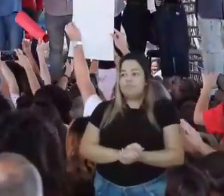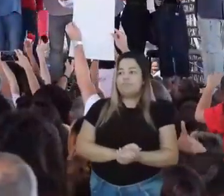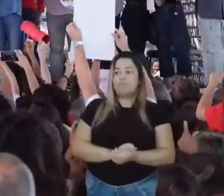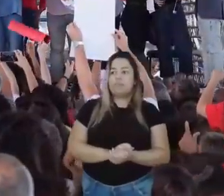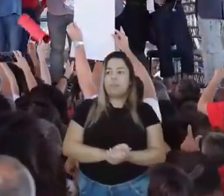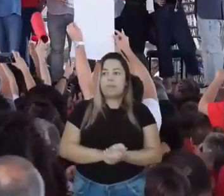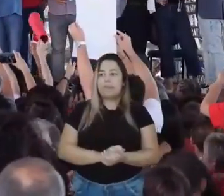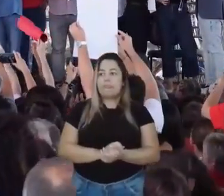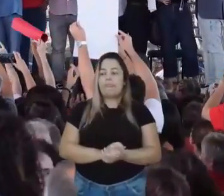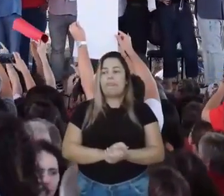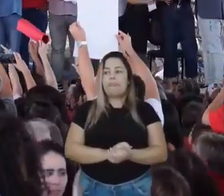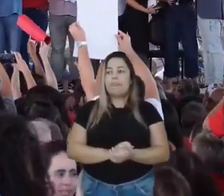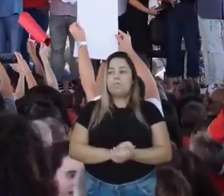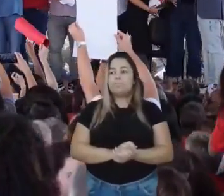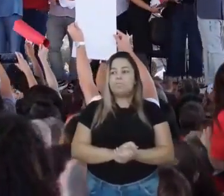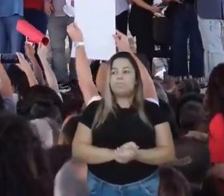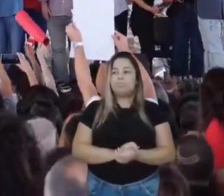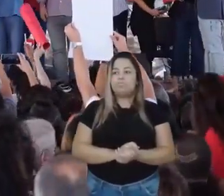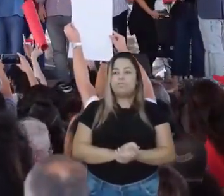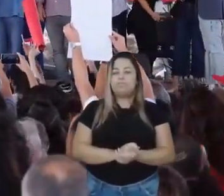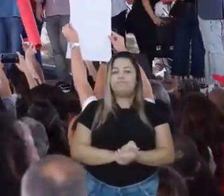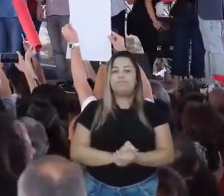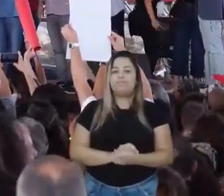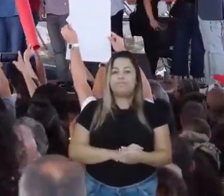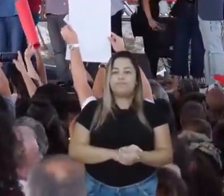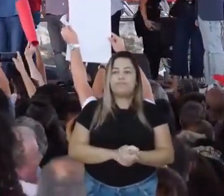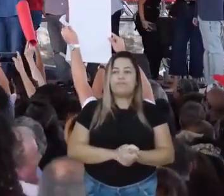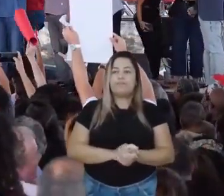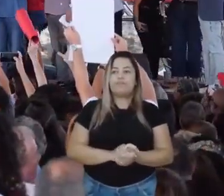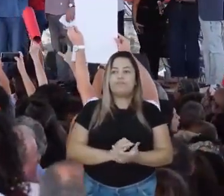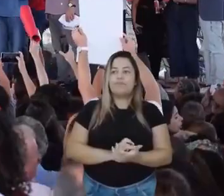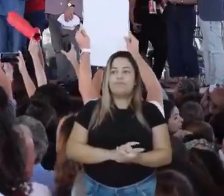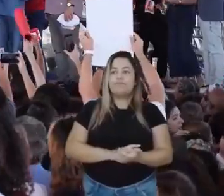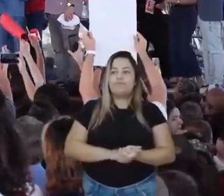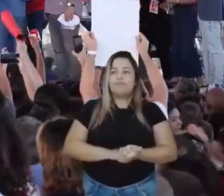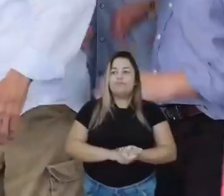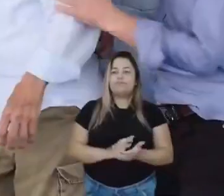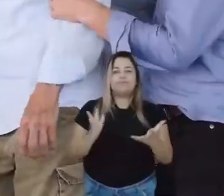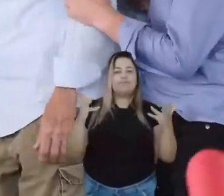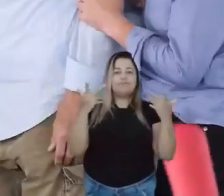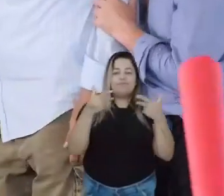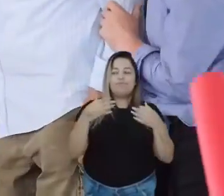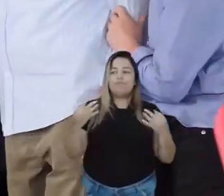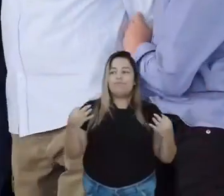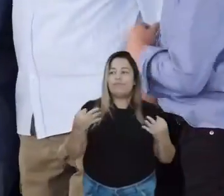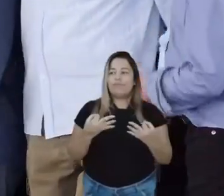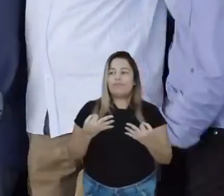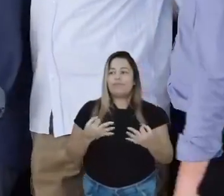Coisa linda.